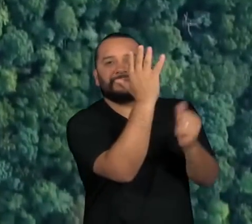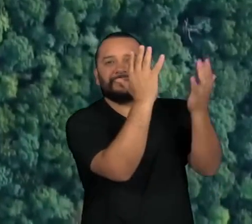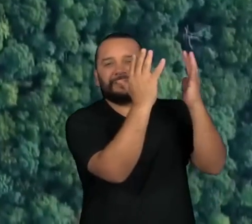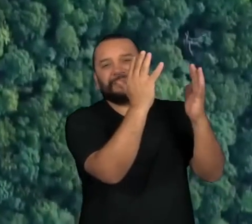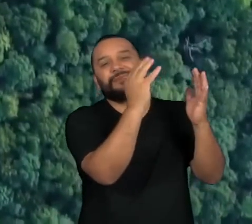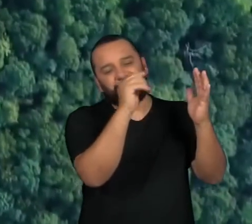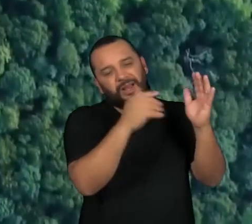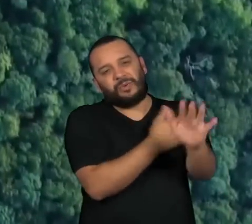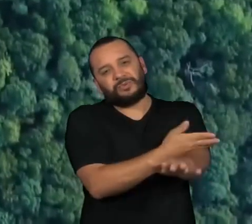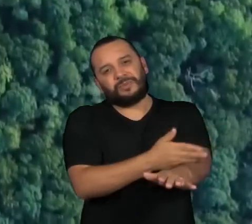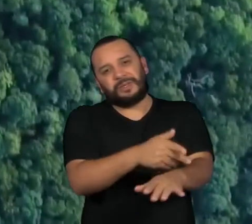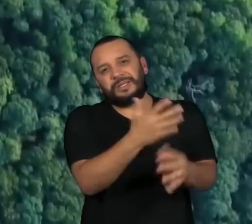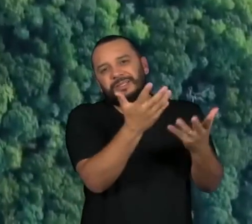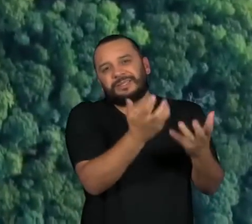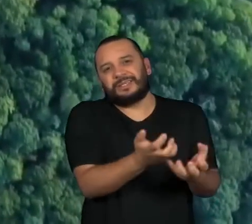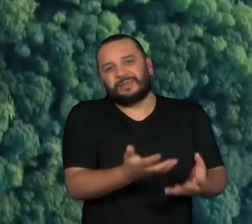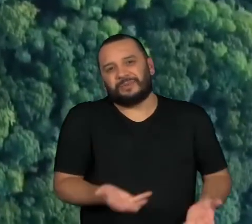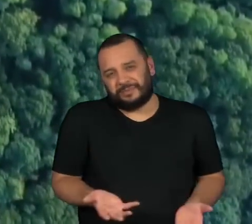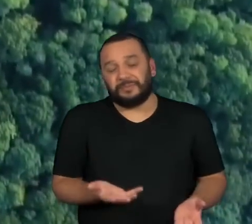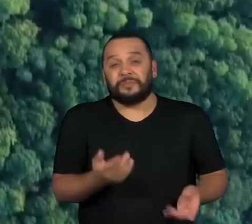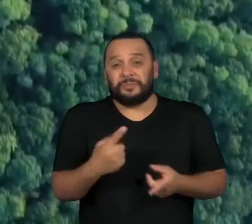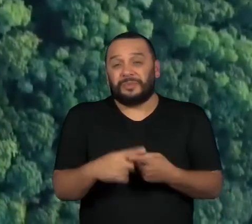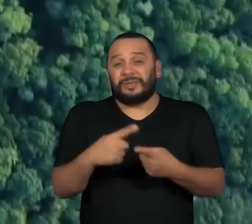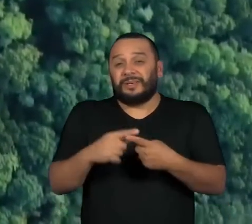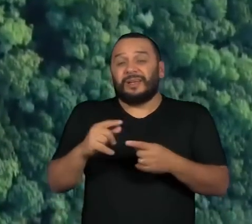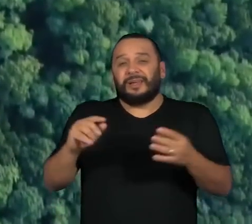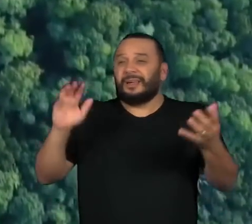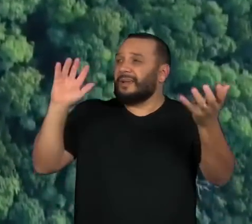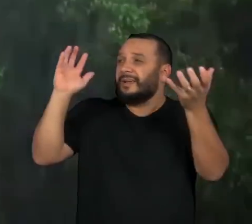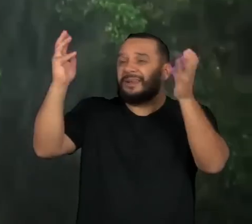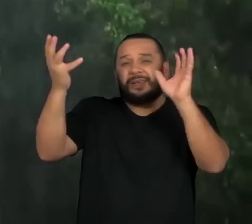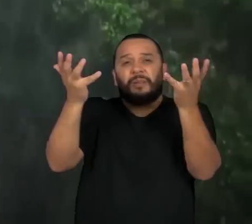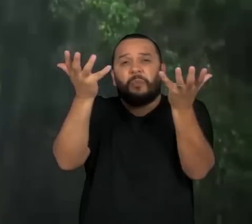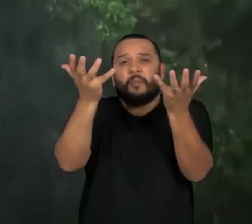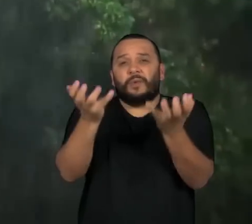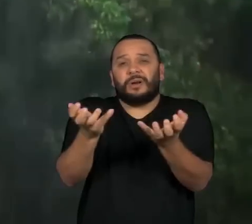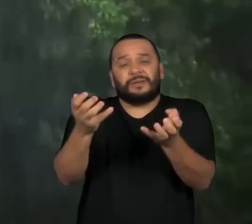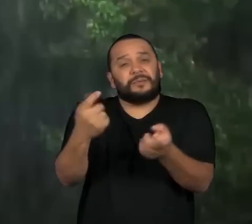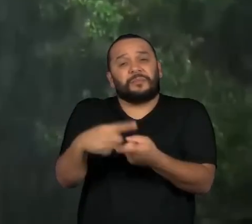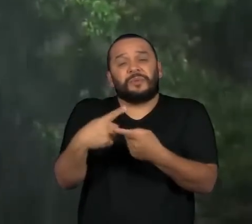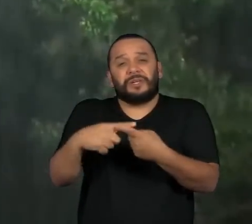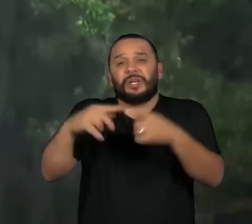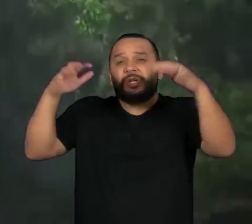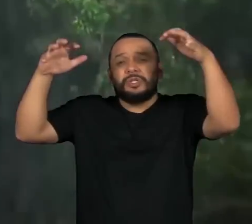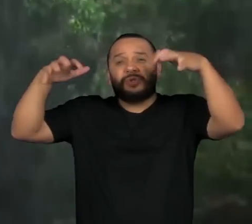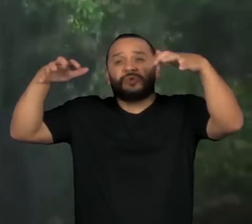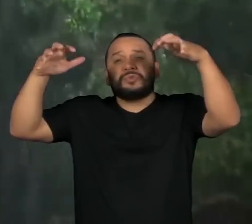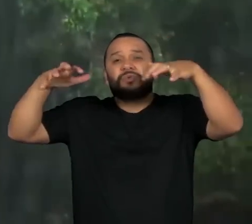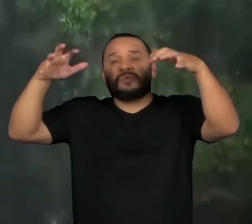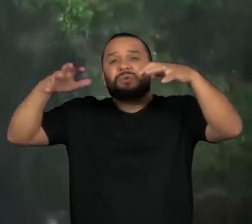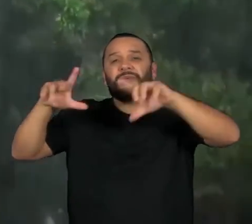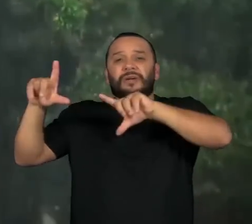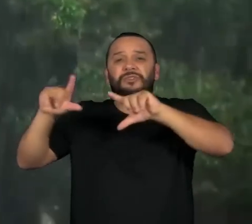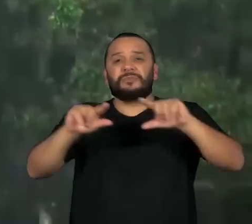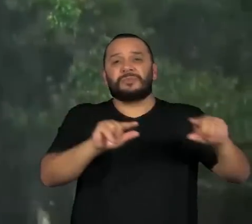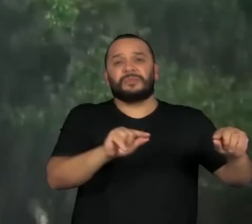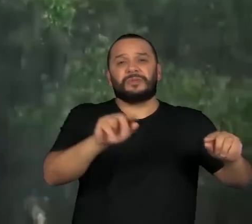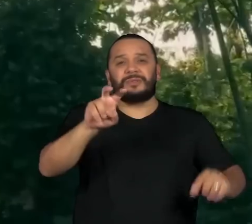Segundo o estudo, o clima mais seco, com queda de 50% em chuvas regulares, pode reduzir em